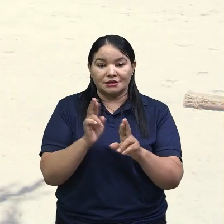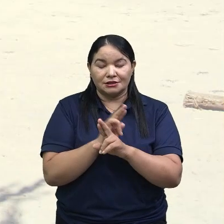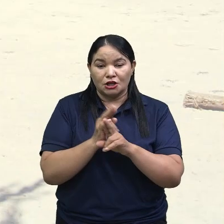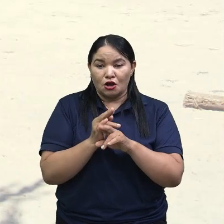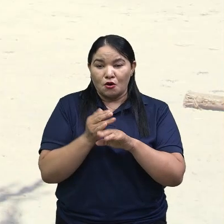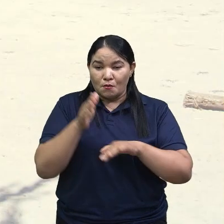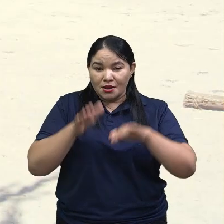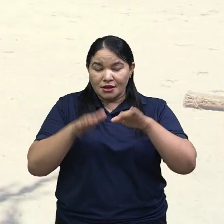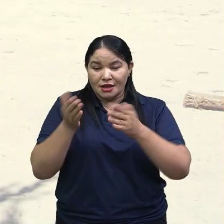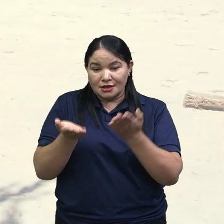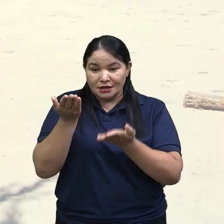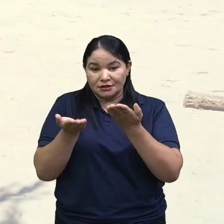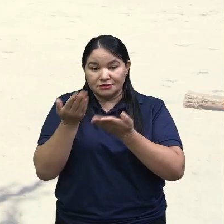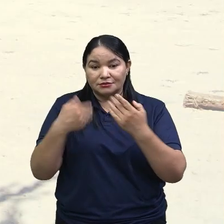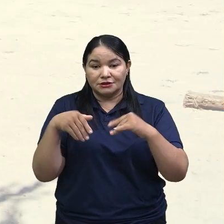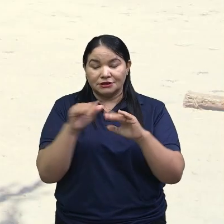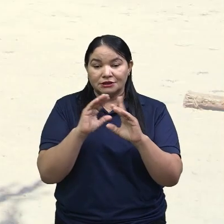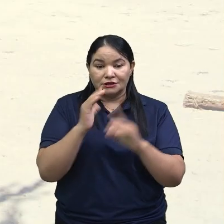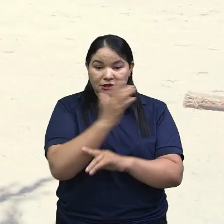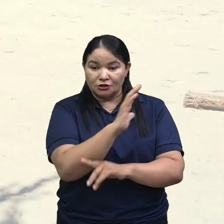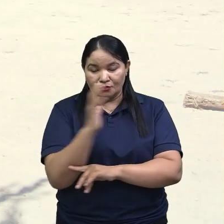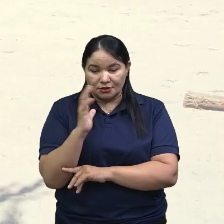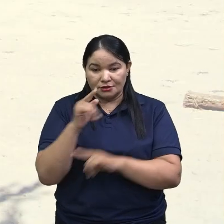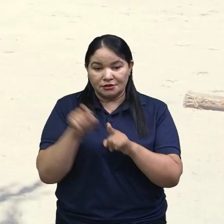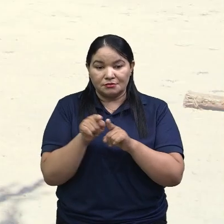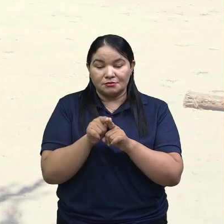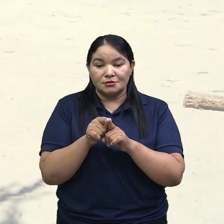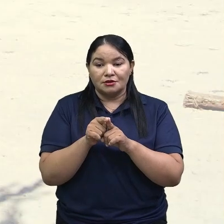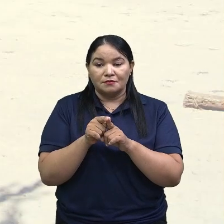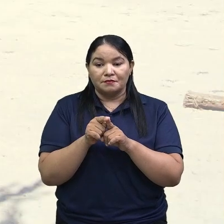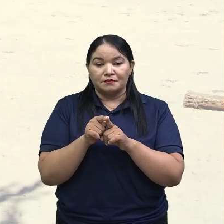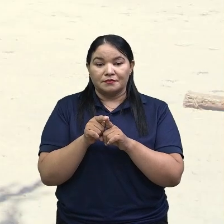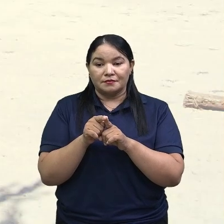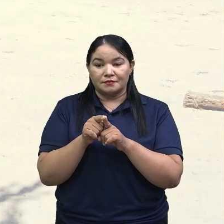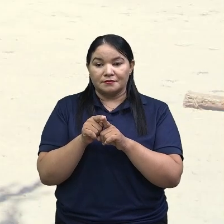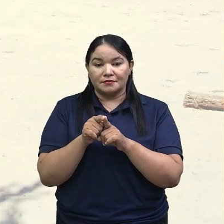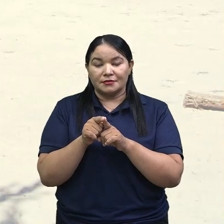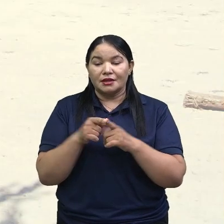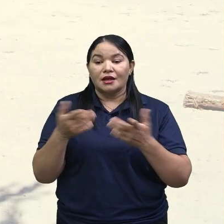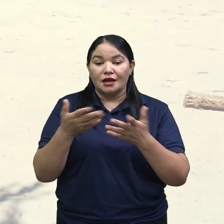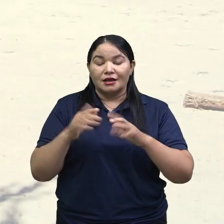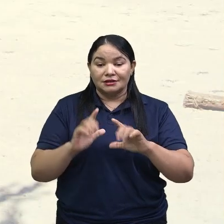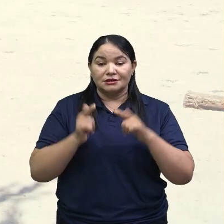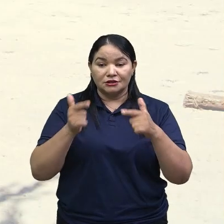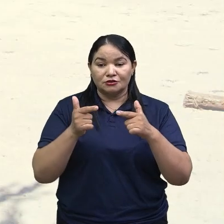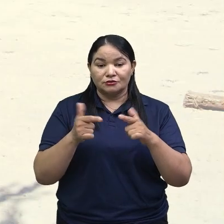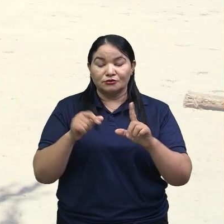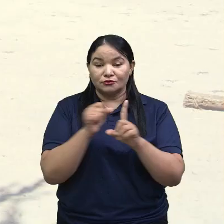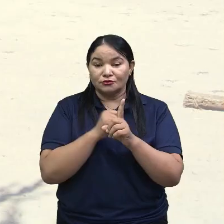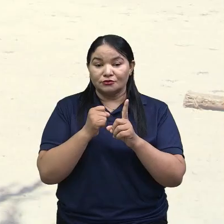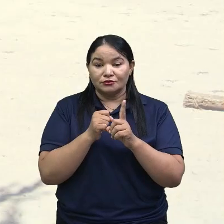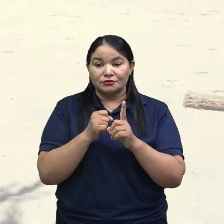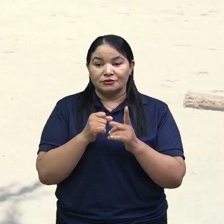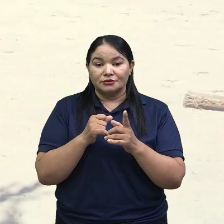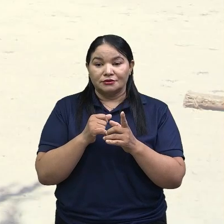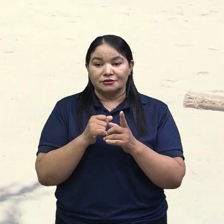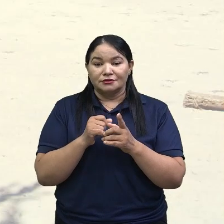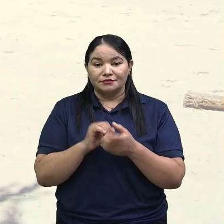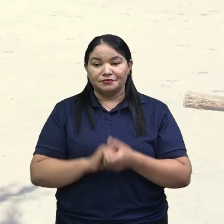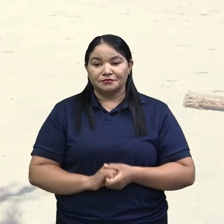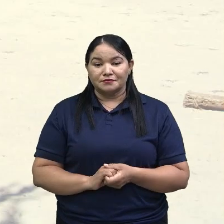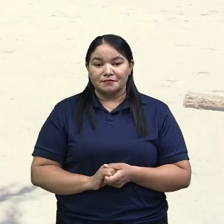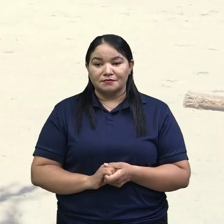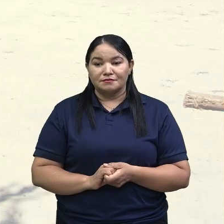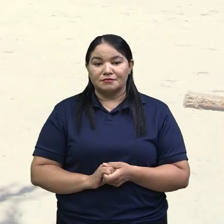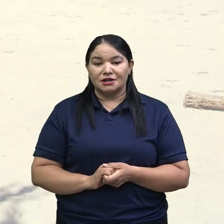com a natureza, baseada em práticas sustentáveis de manejo dos recursos naturais, é uma das